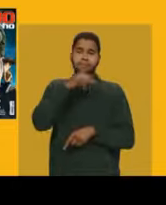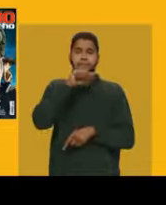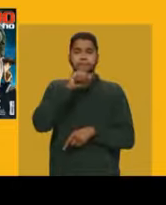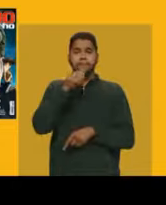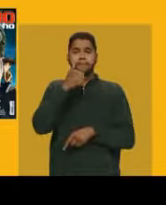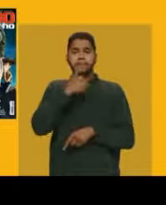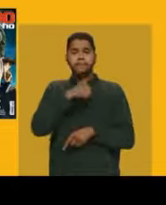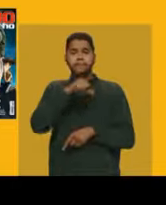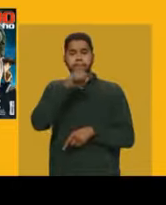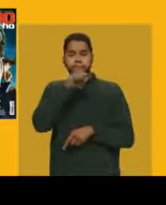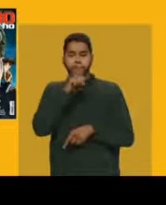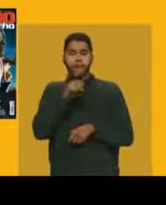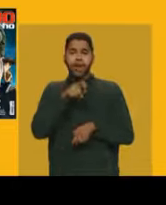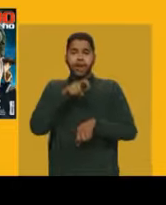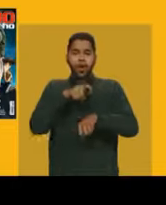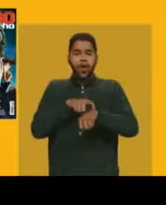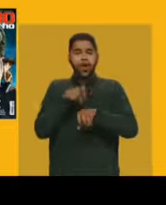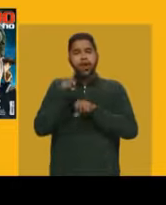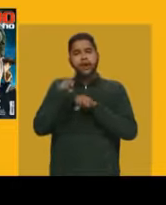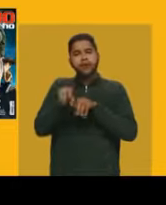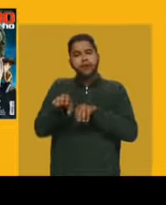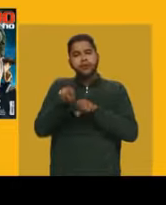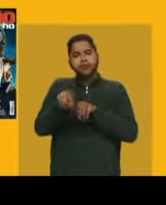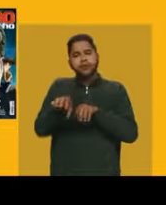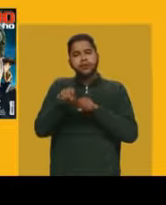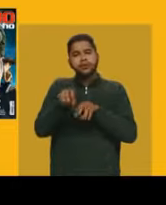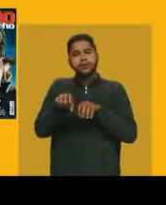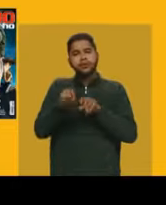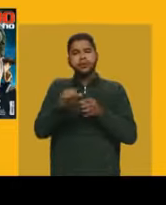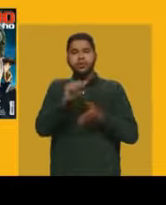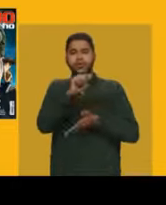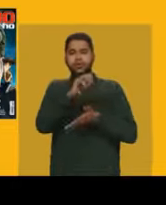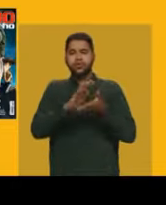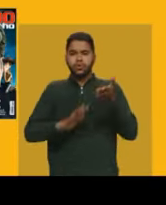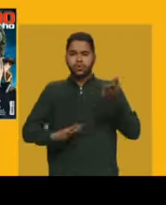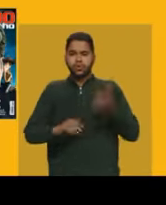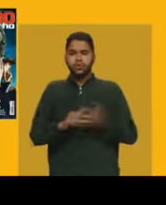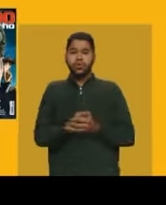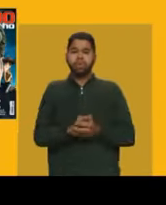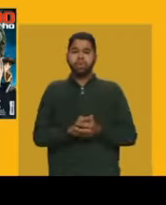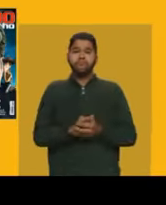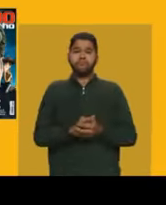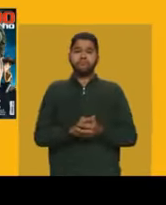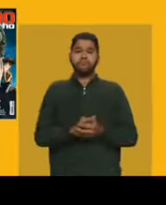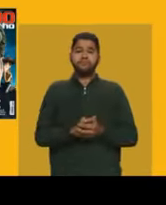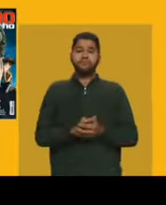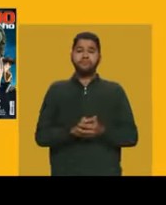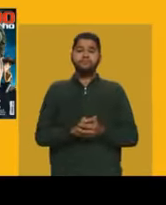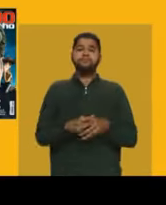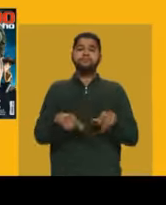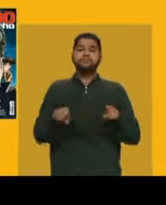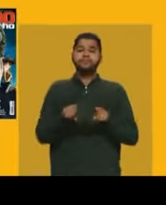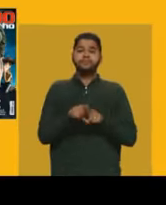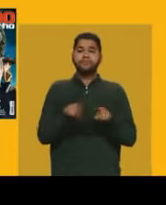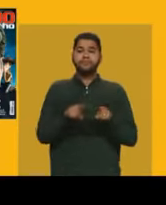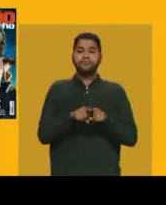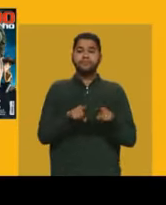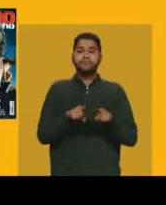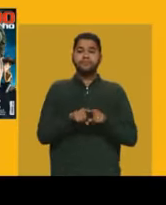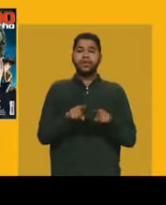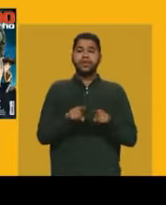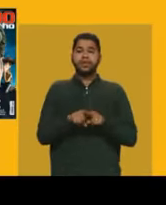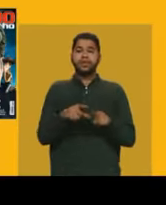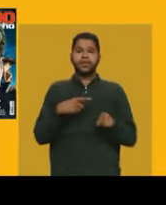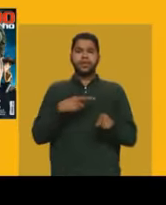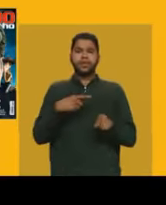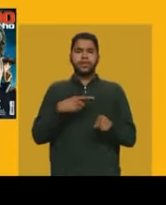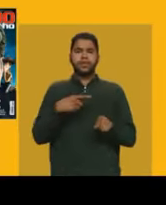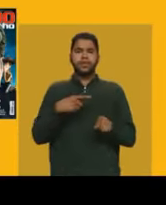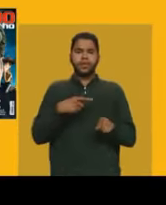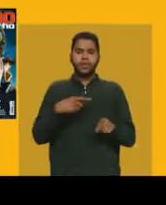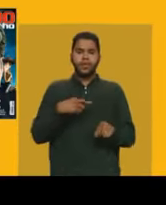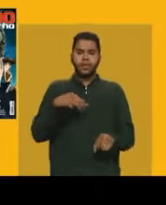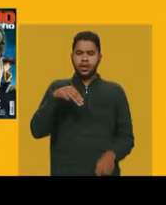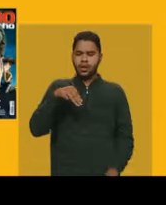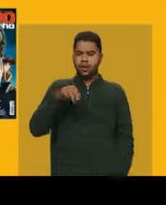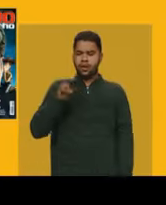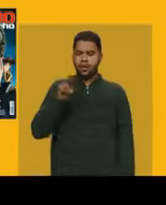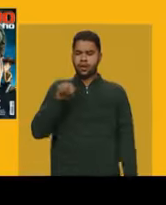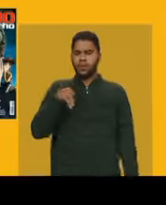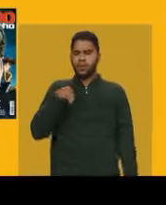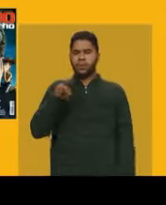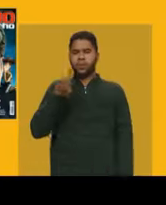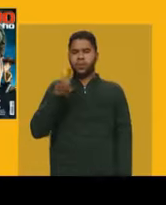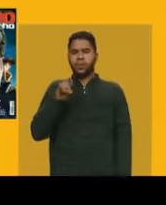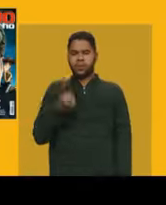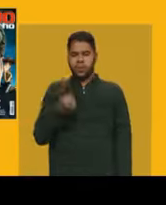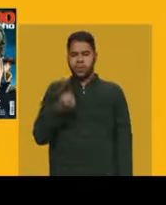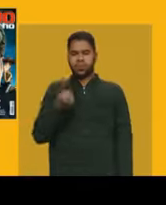vão ensinar as tarefas de escola. E aqui nós temos o Mundo Estranho, né, que aqui é